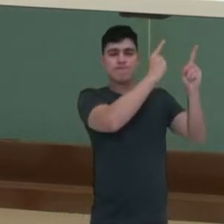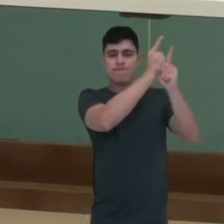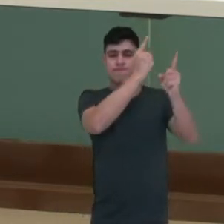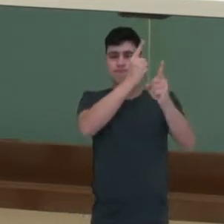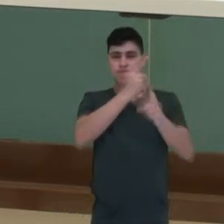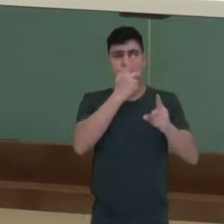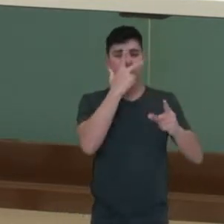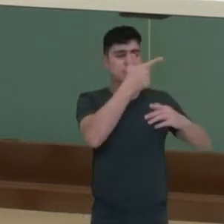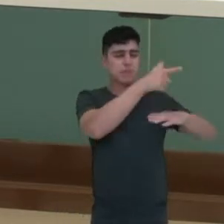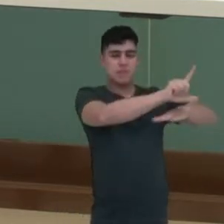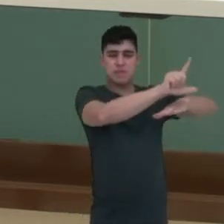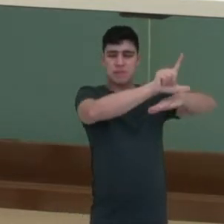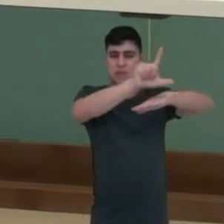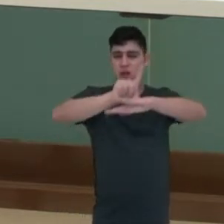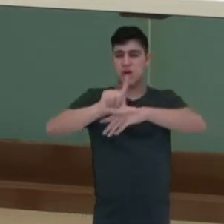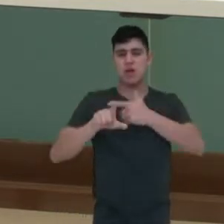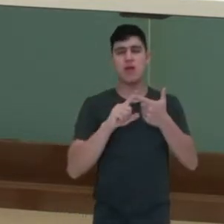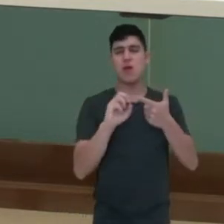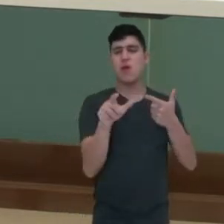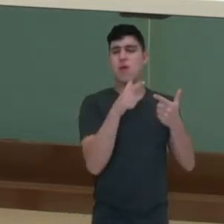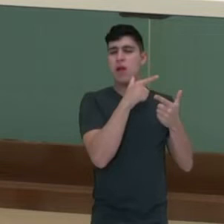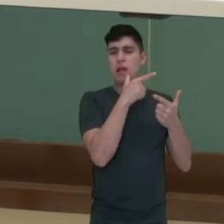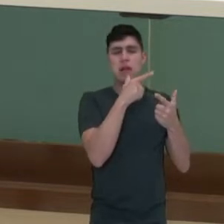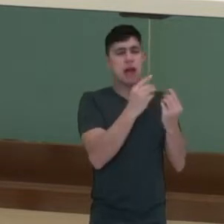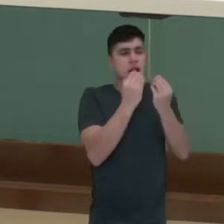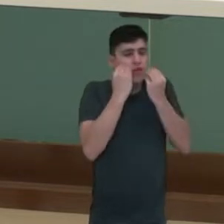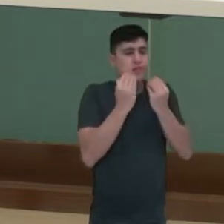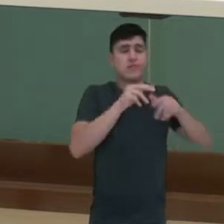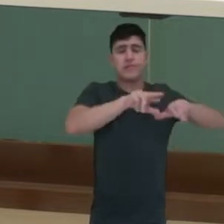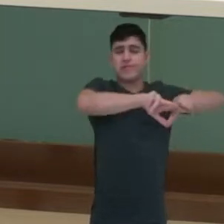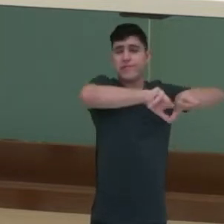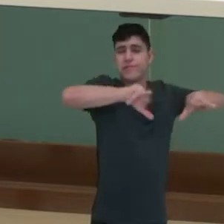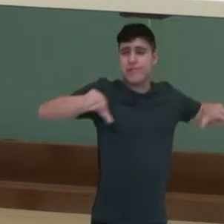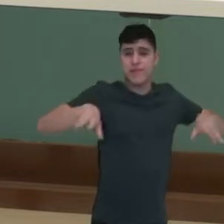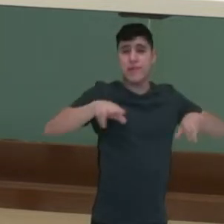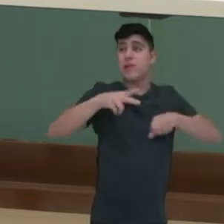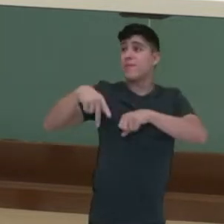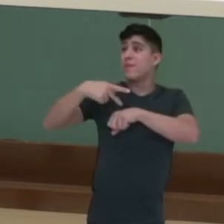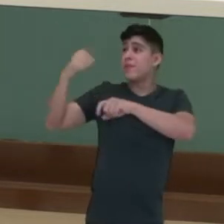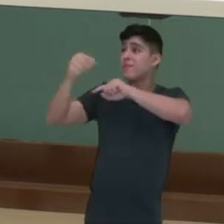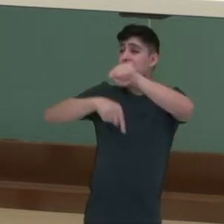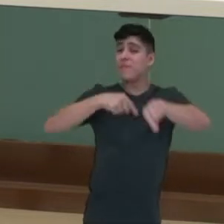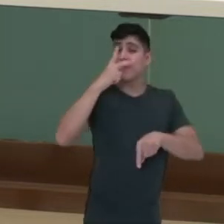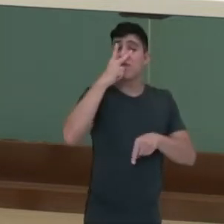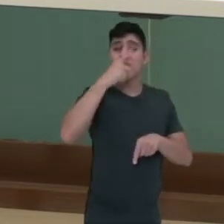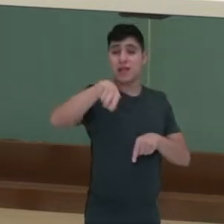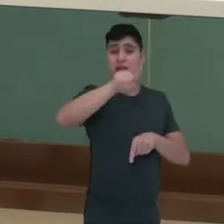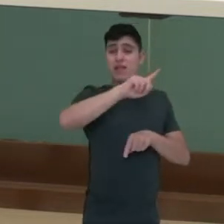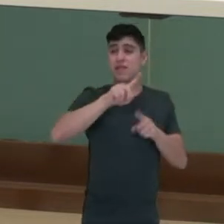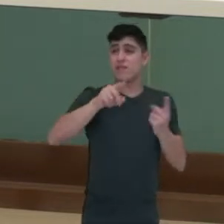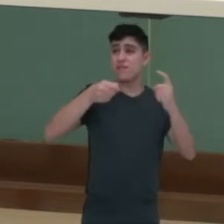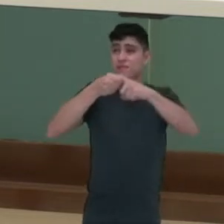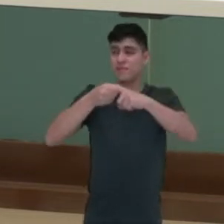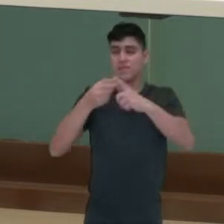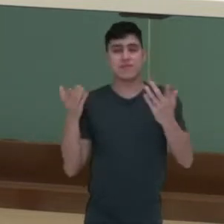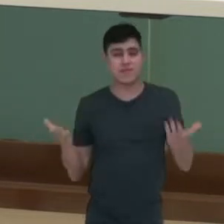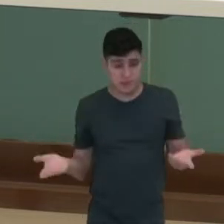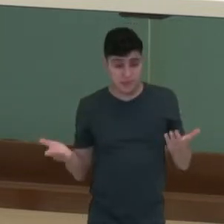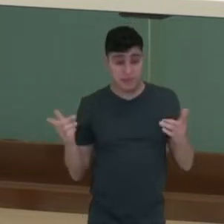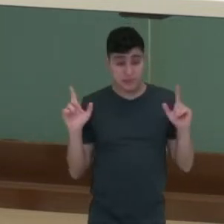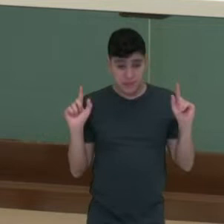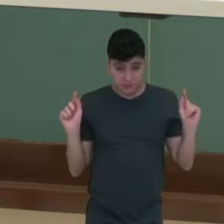com lanchonetes dos mais variados países no mundo. E isso tem muito a ver com